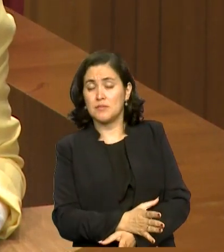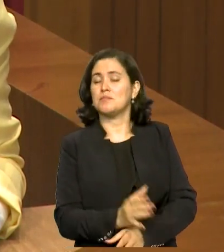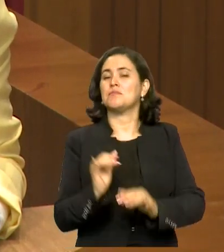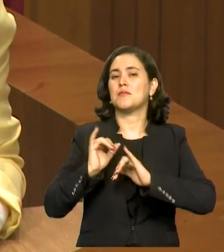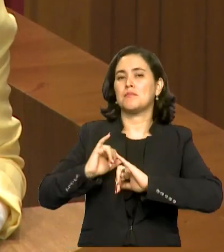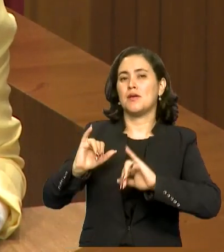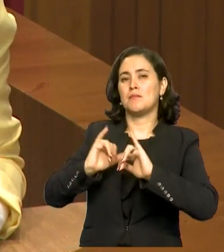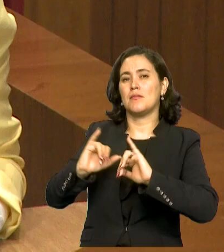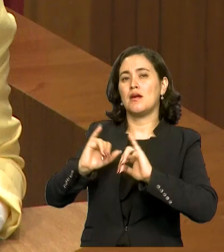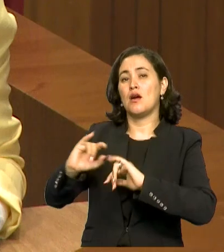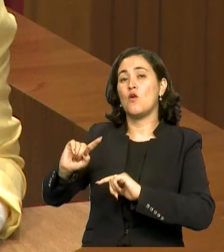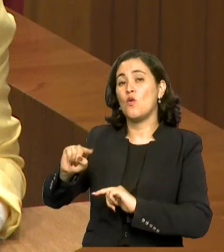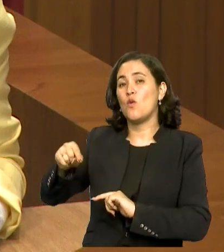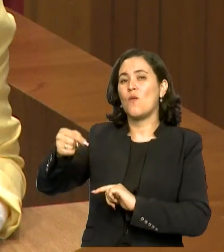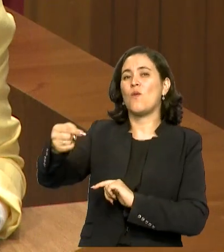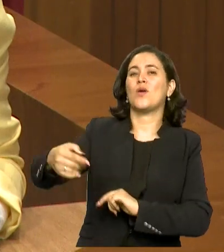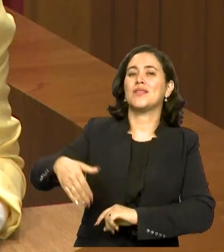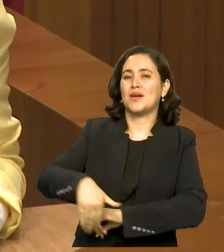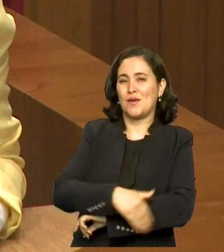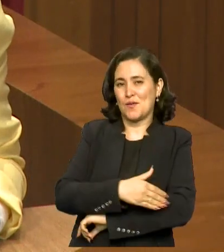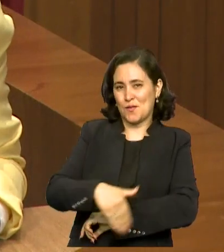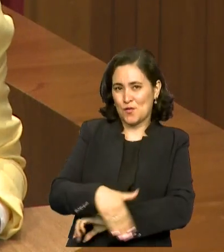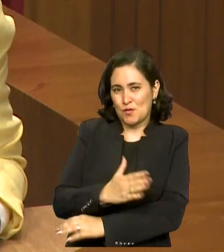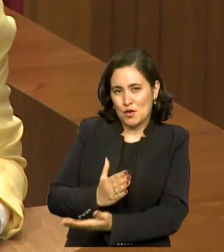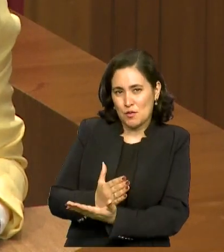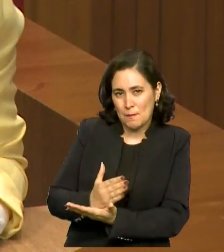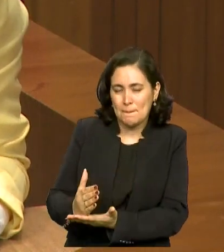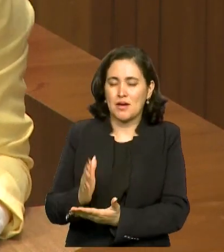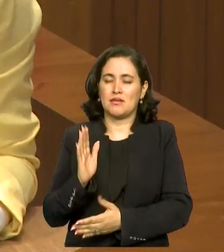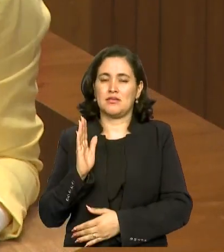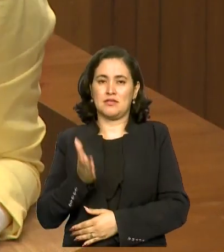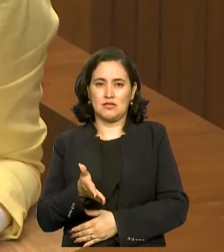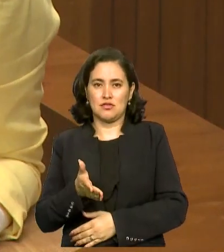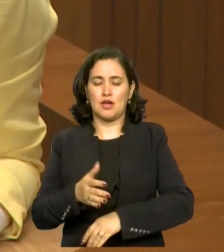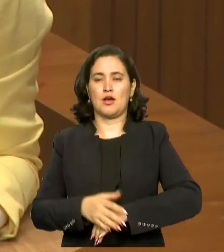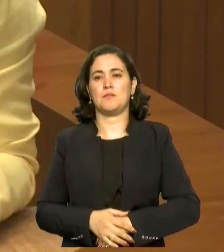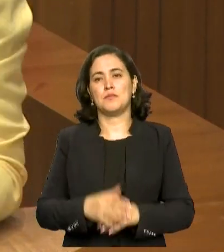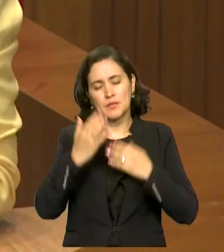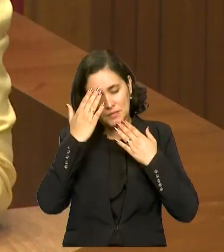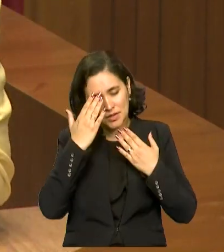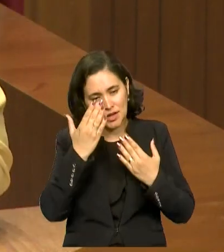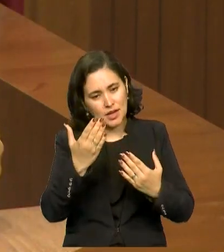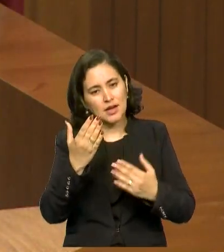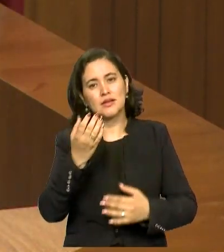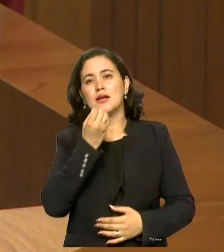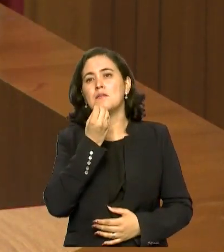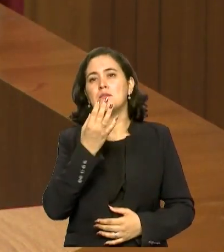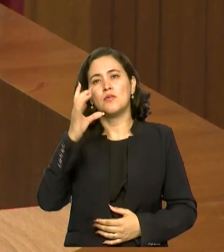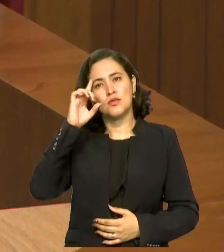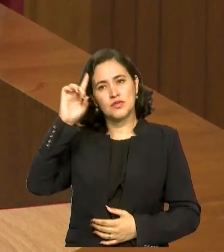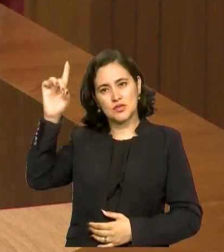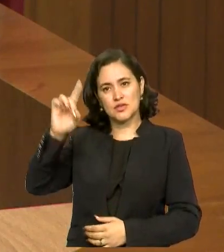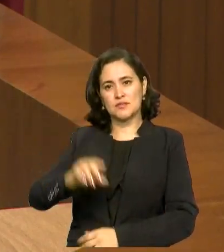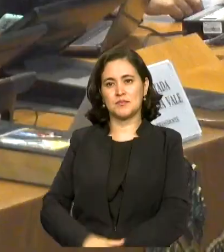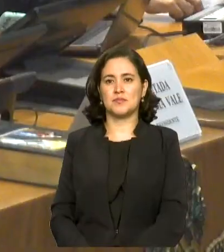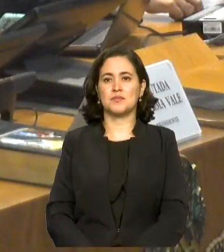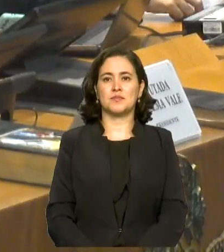a próxima rua. Então, agradeço aqui a oportunidade e bom dia.